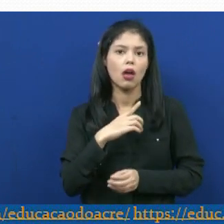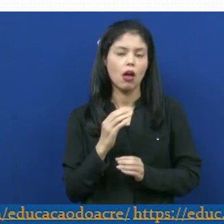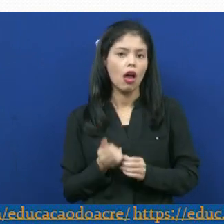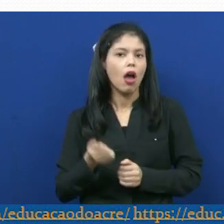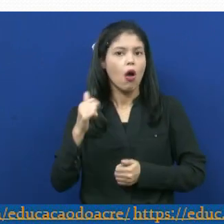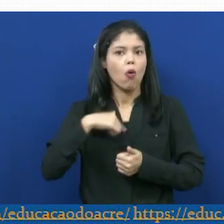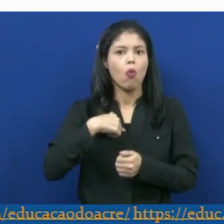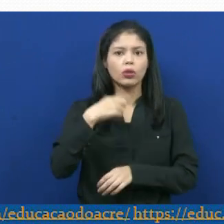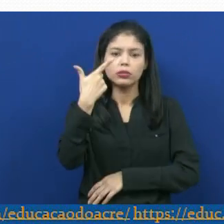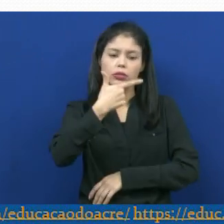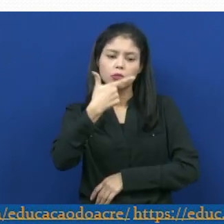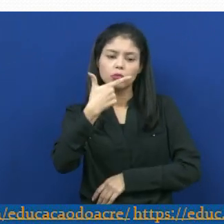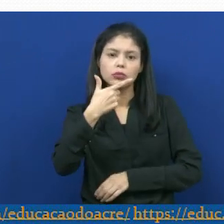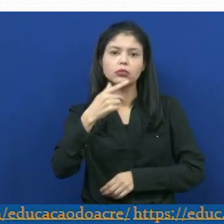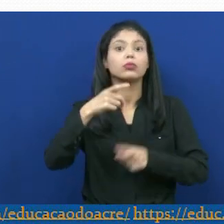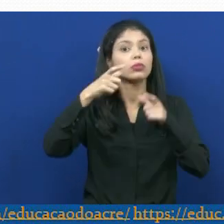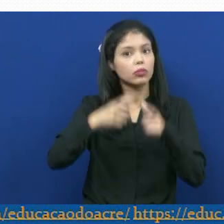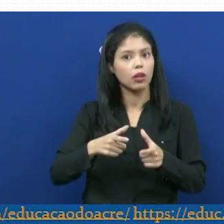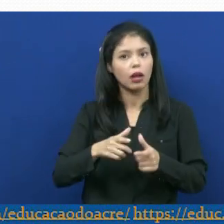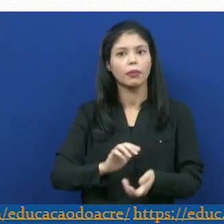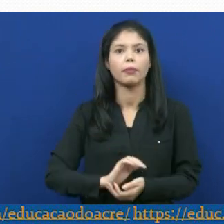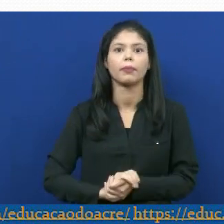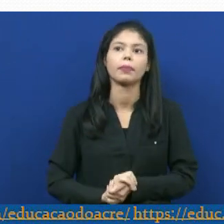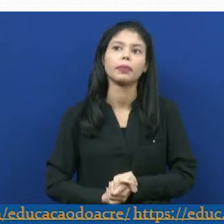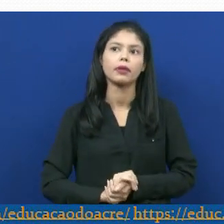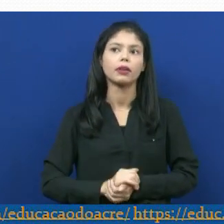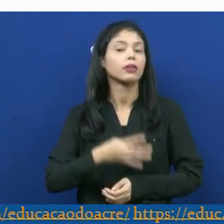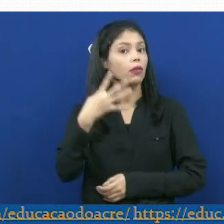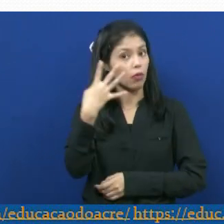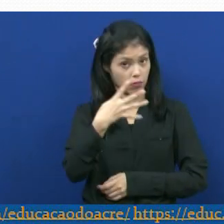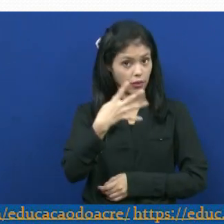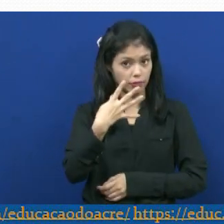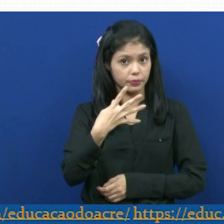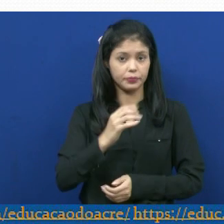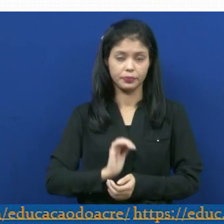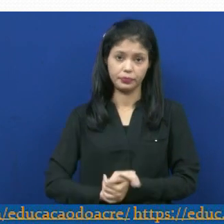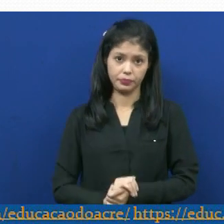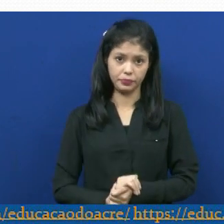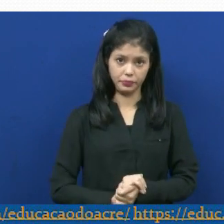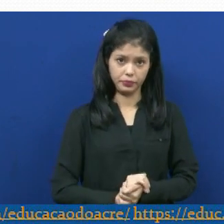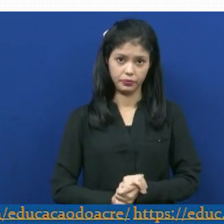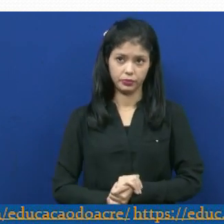a segunda posição na minha sequência, que é igual a 4.